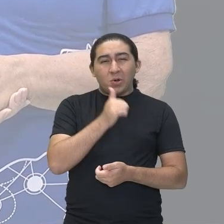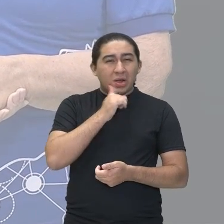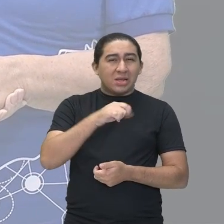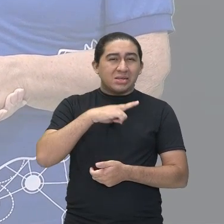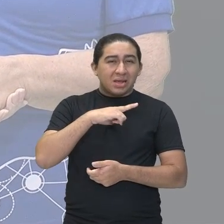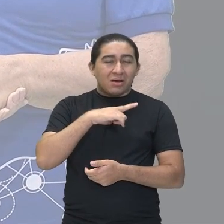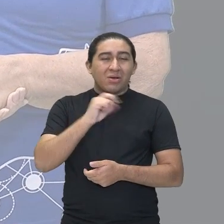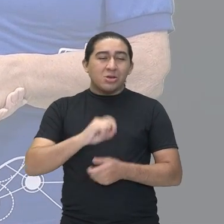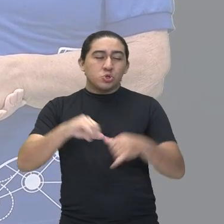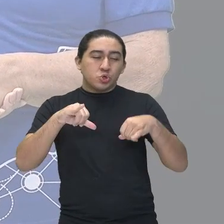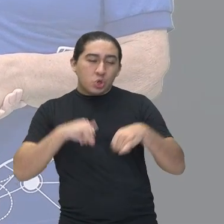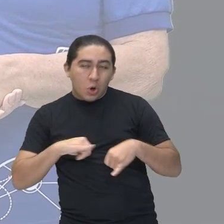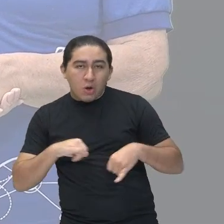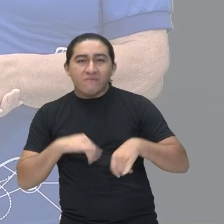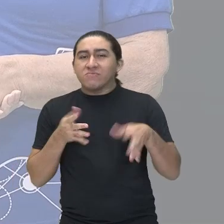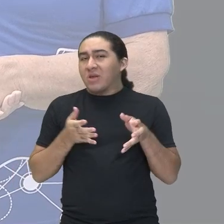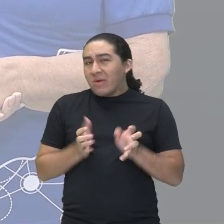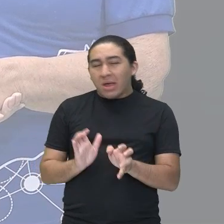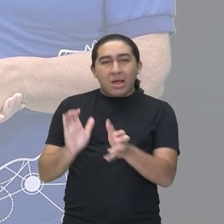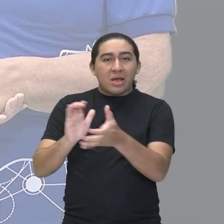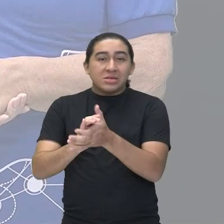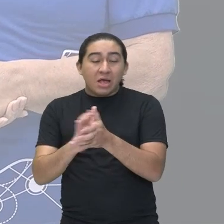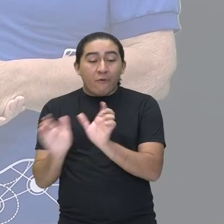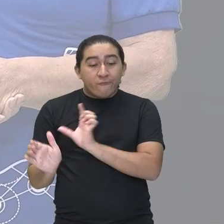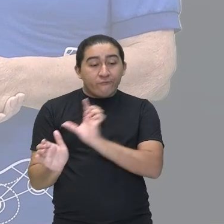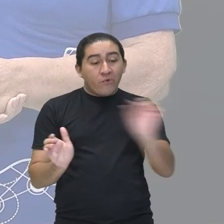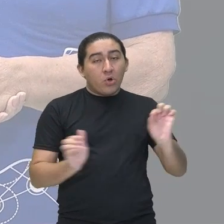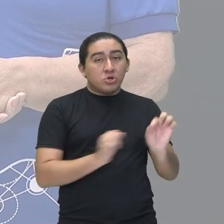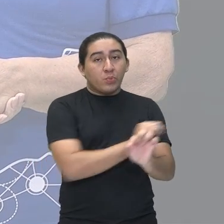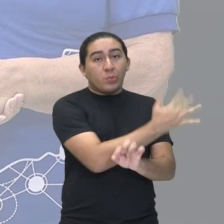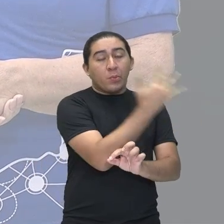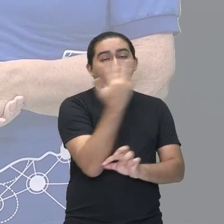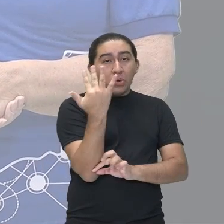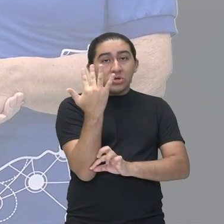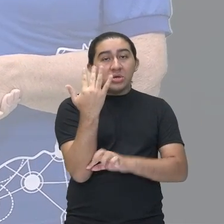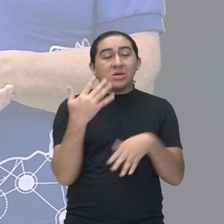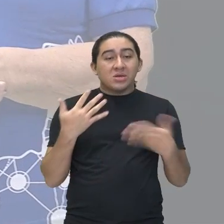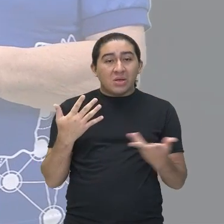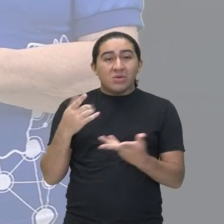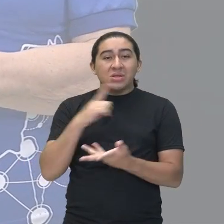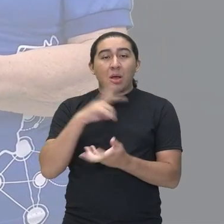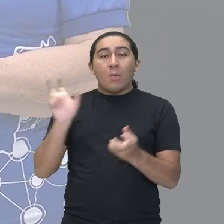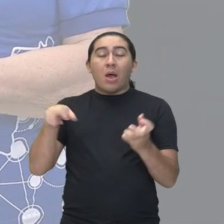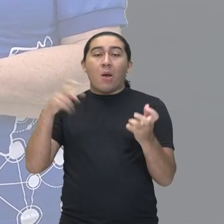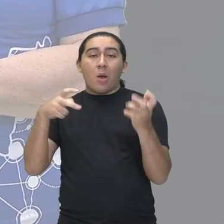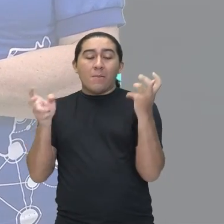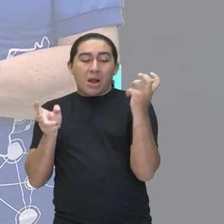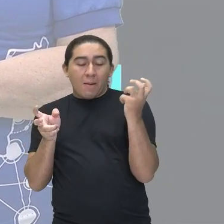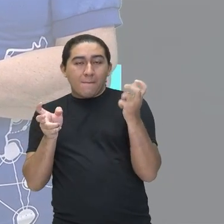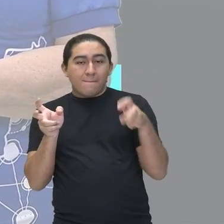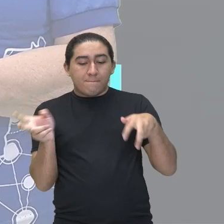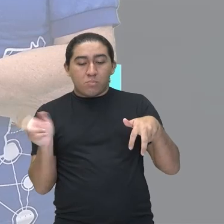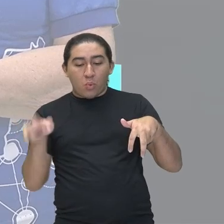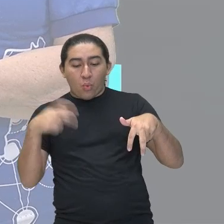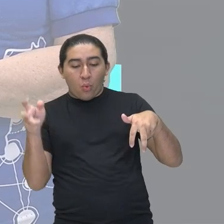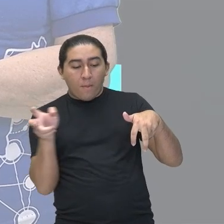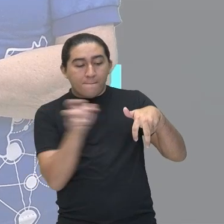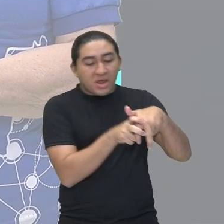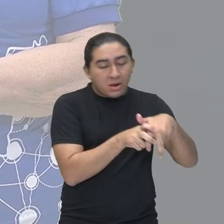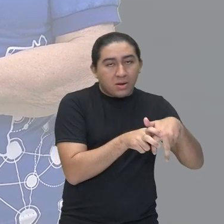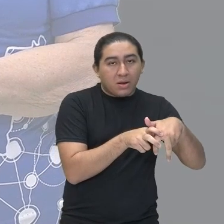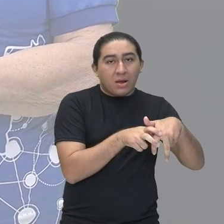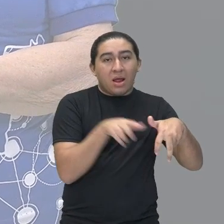não quer se casar, foge para o bosque, deixa-se picar por uma cobra e